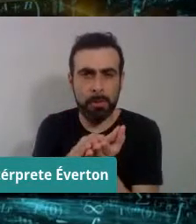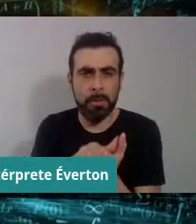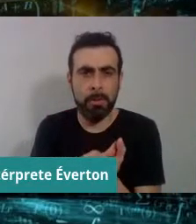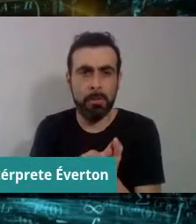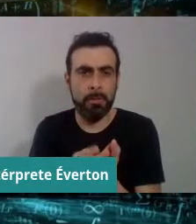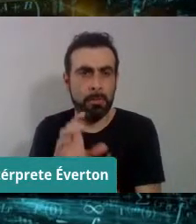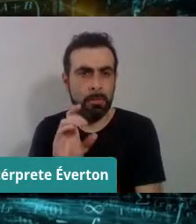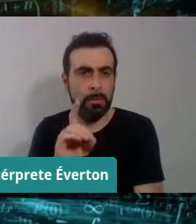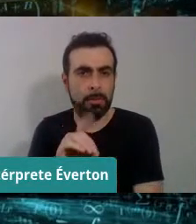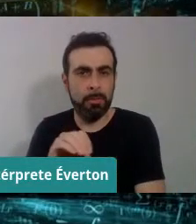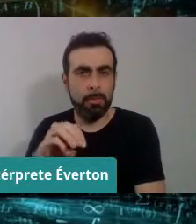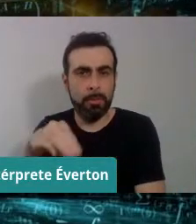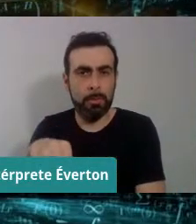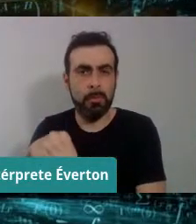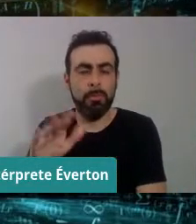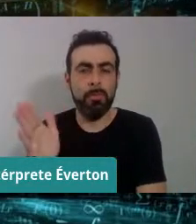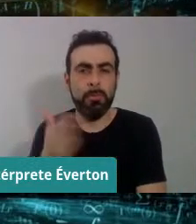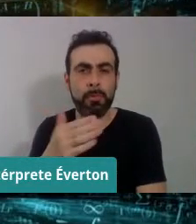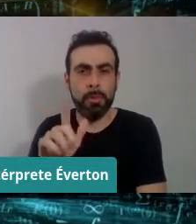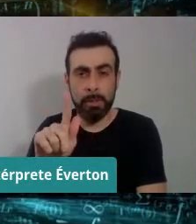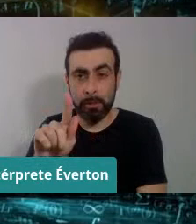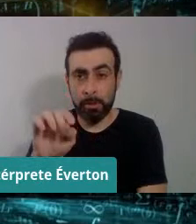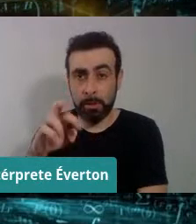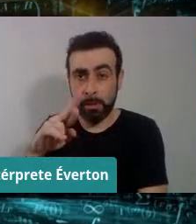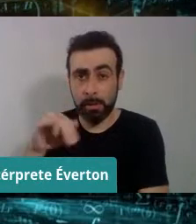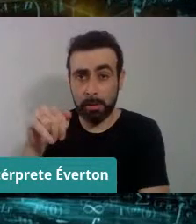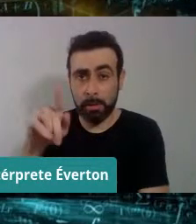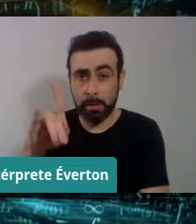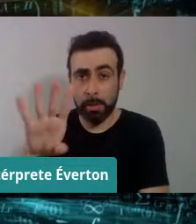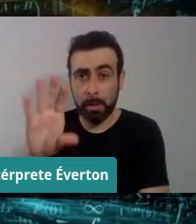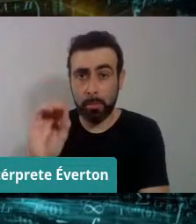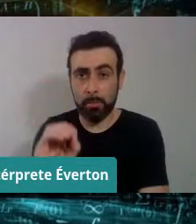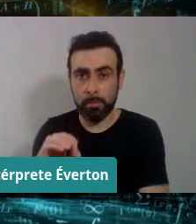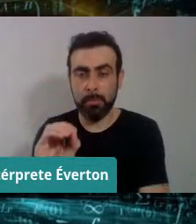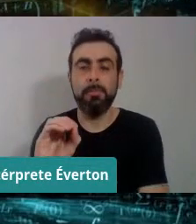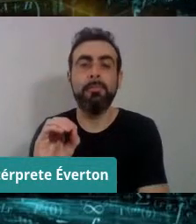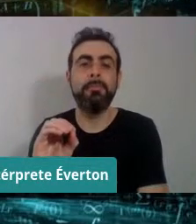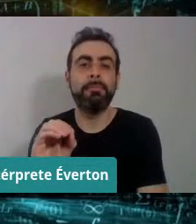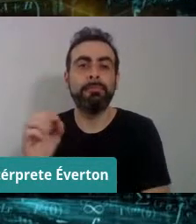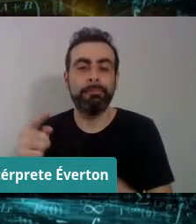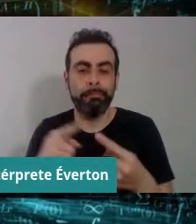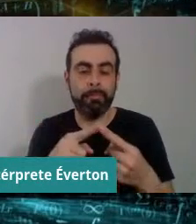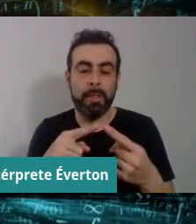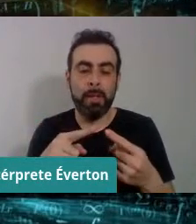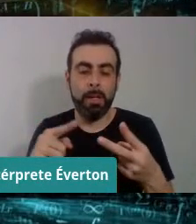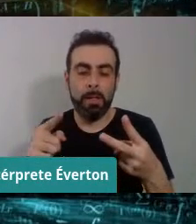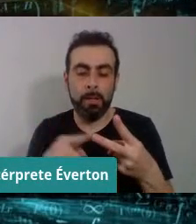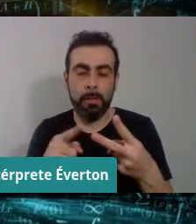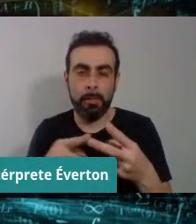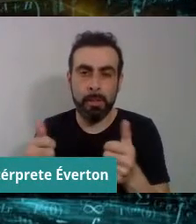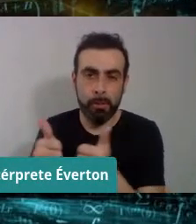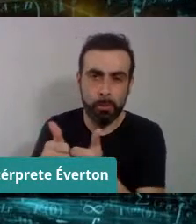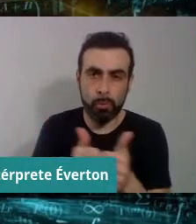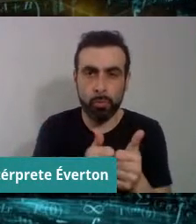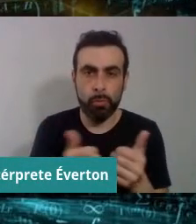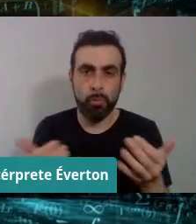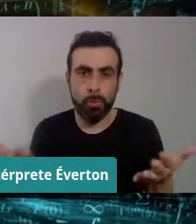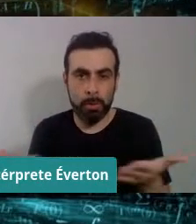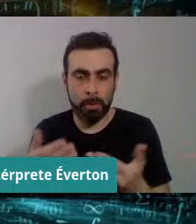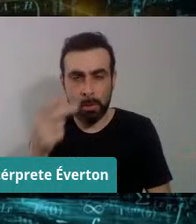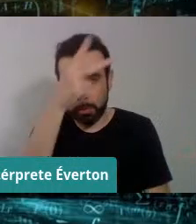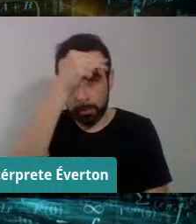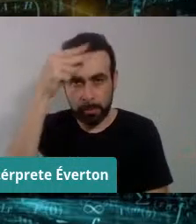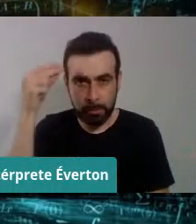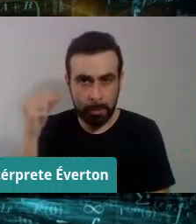Dom Geraldo de Proença Sigô, que, em companhia do atual prefeito